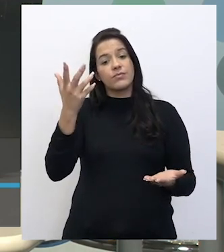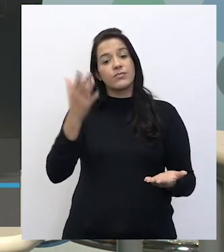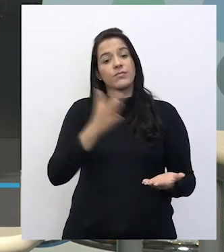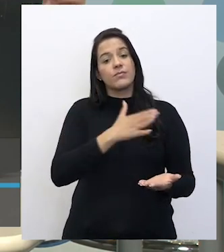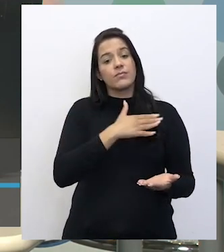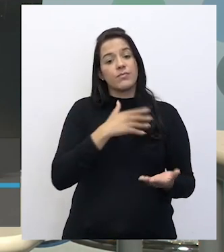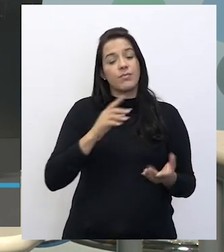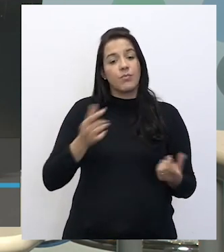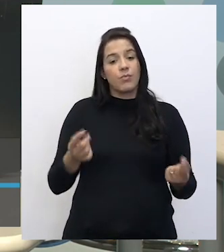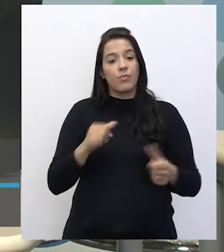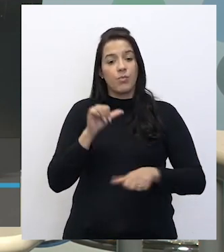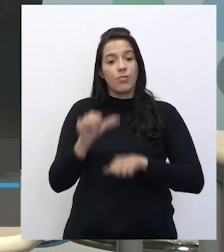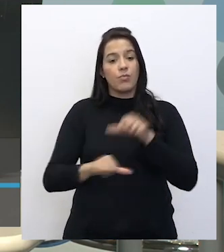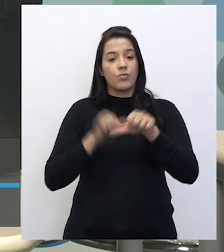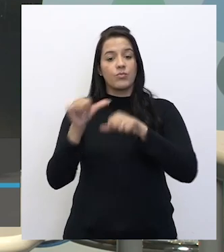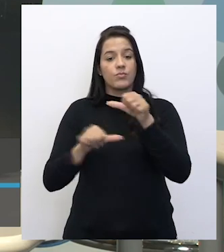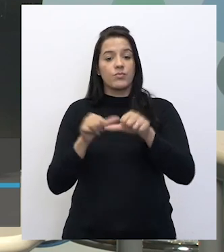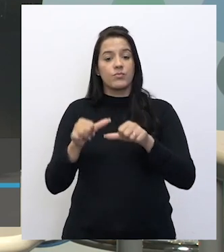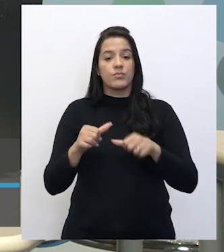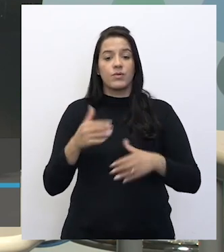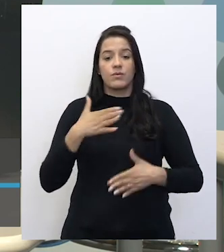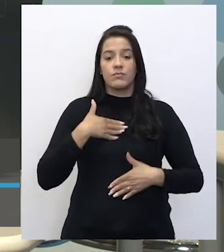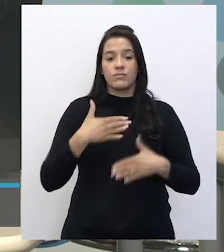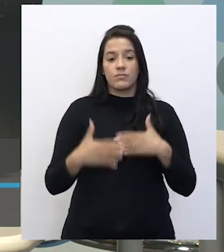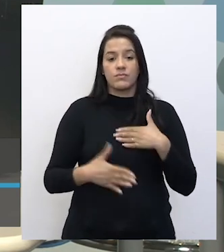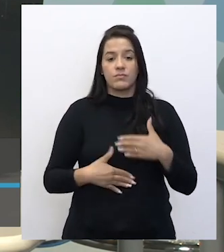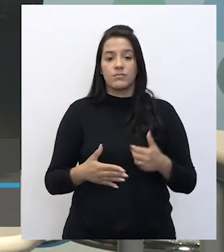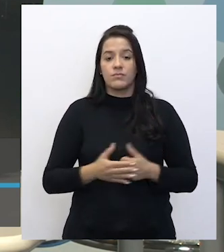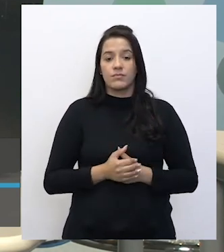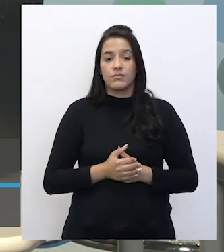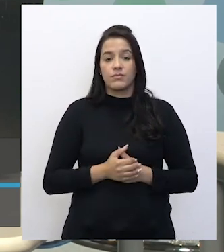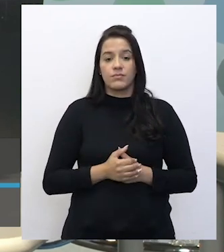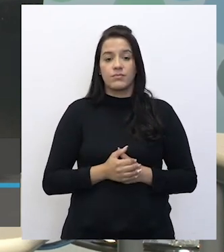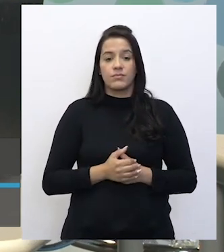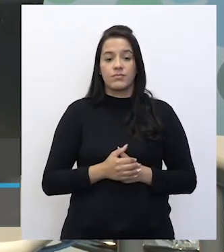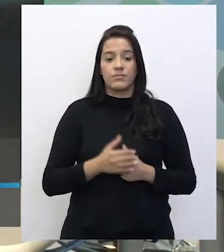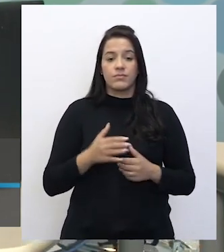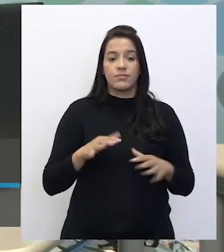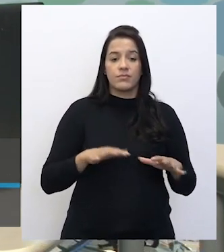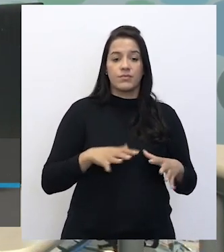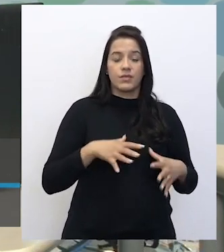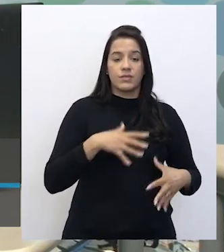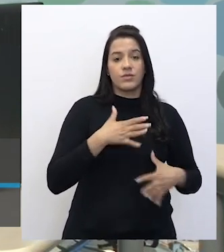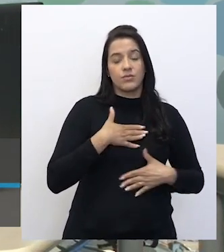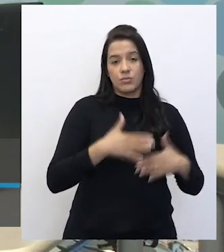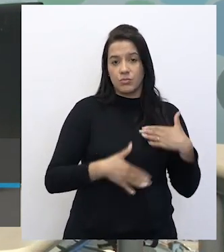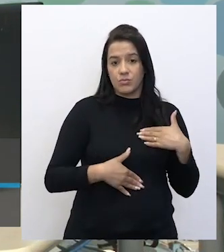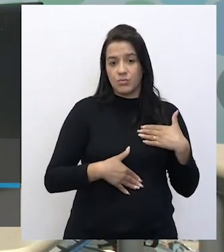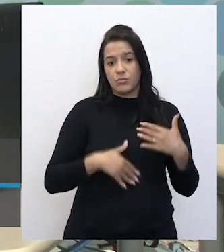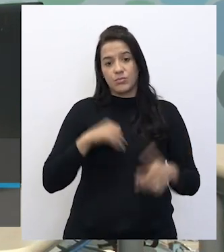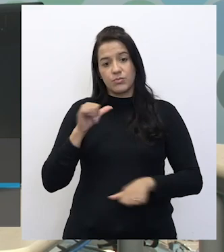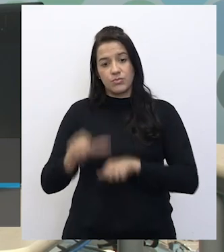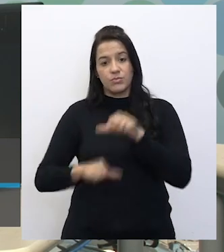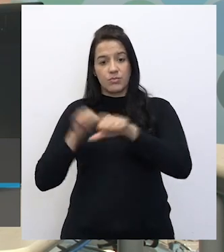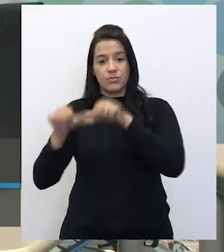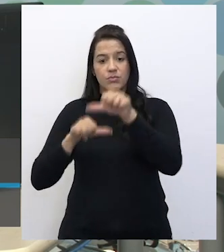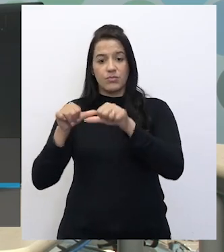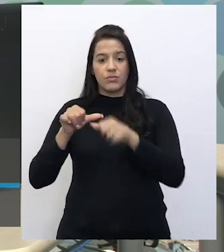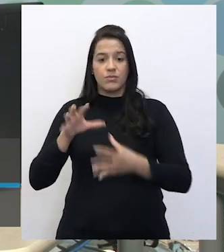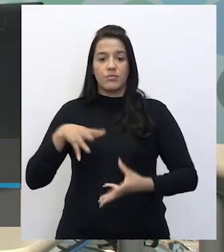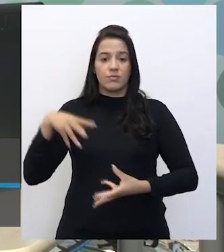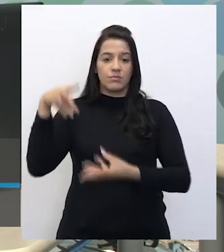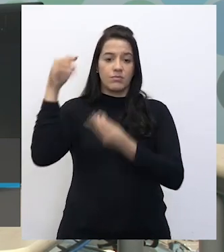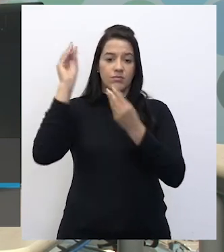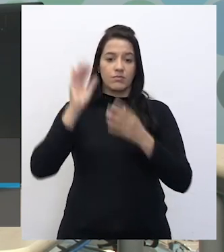nós mudamos a nossa forma física, né? Nós nos transmutamos, deixamos de ser matéria e nos tornamos, né?